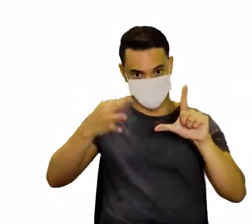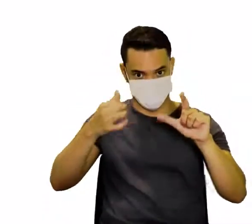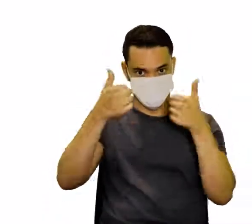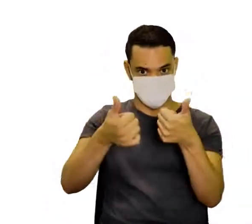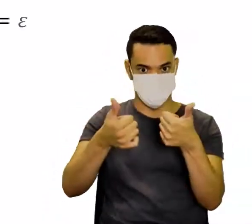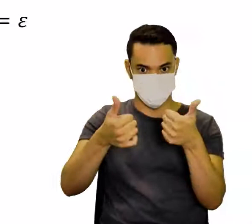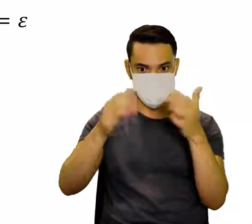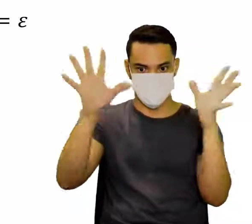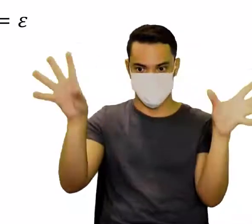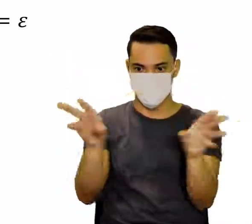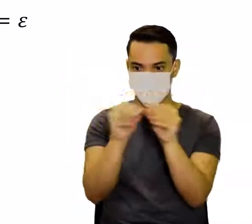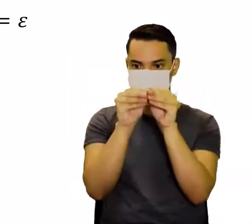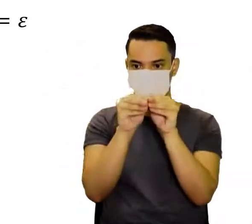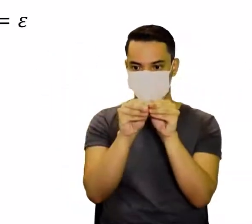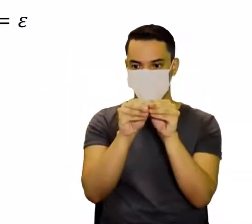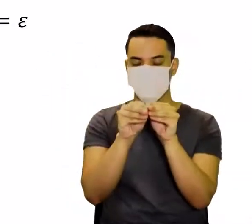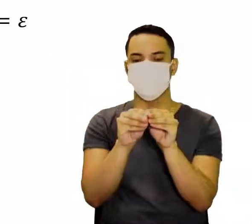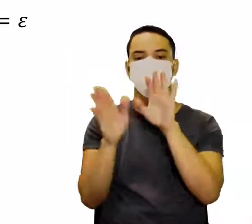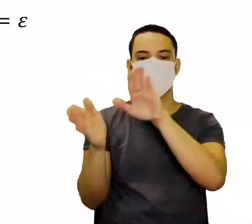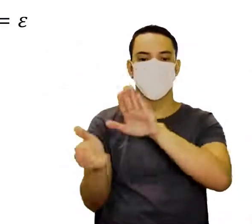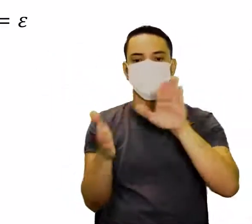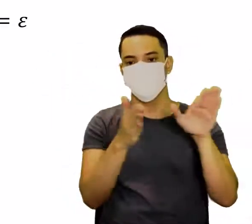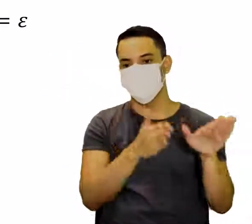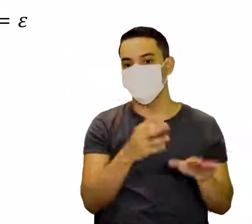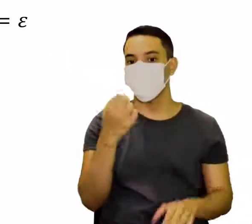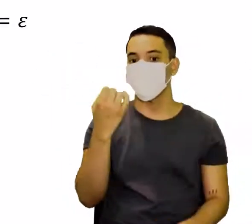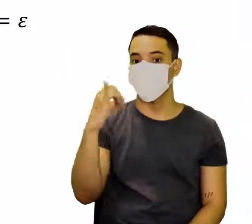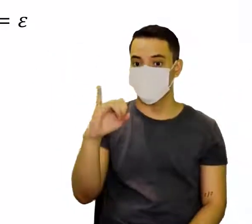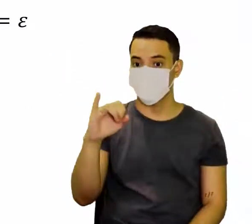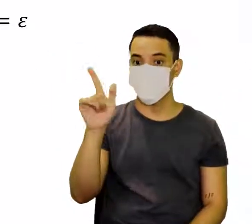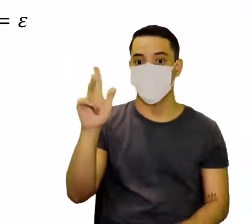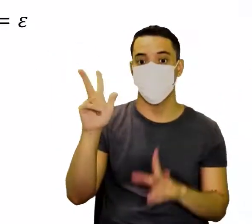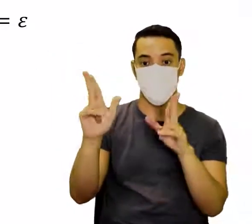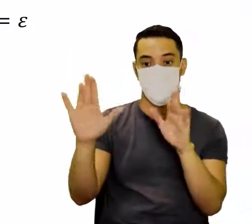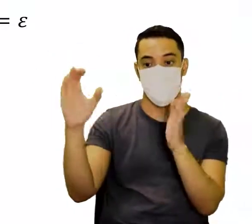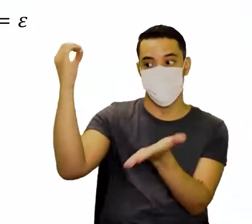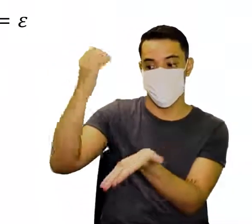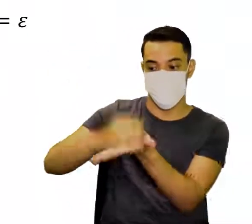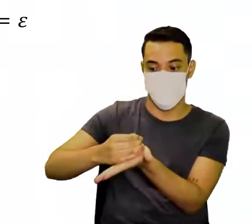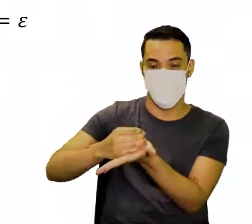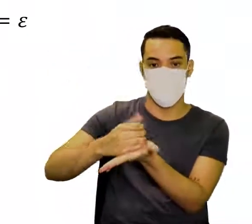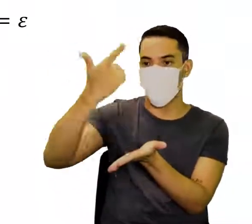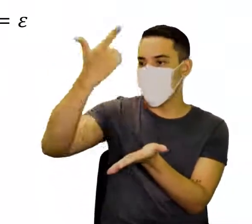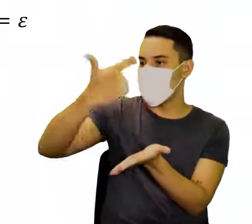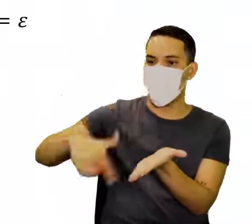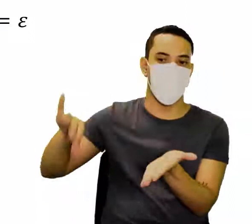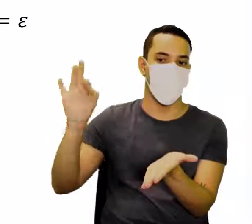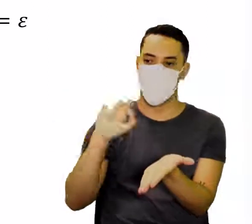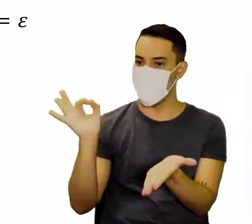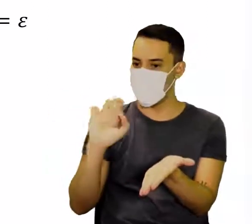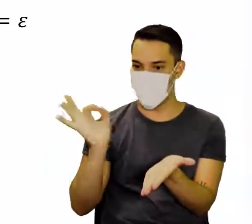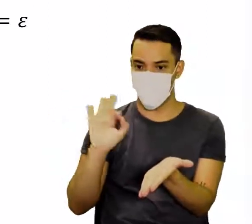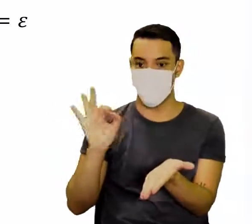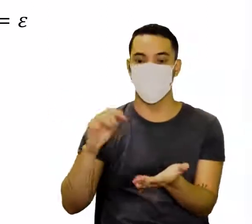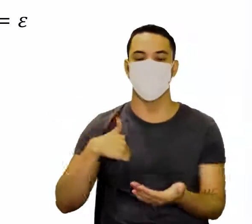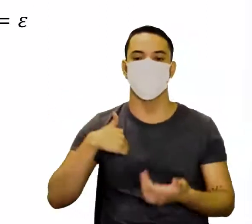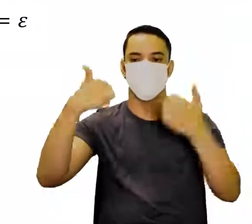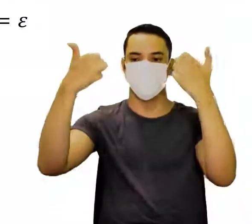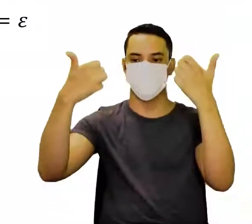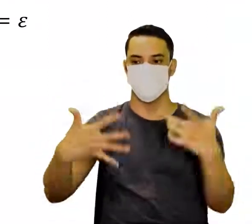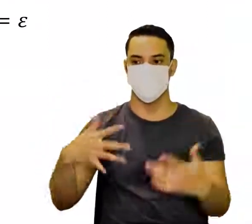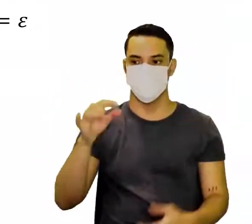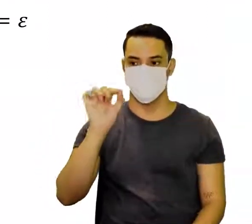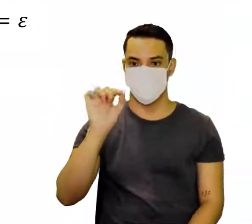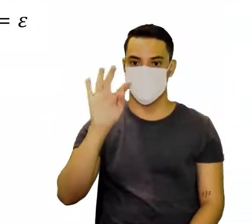Fechou? Quando a corrente é igual a zero, ou seja, nula, não tem passagem de corrente, a gente fala que